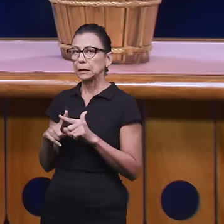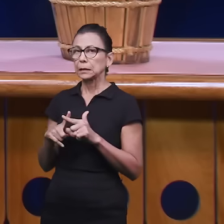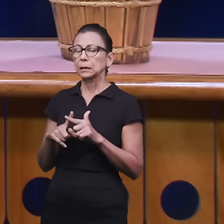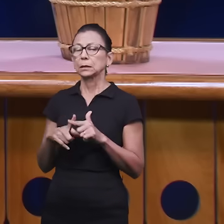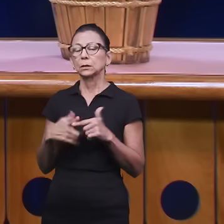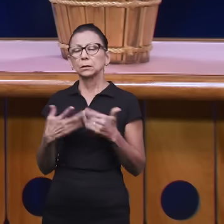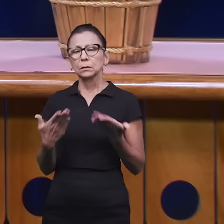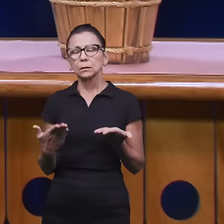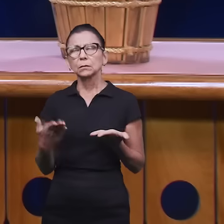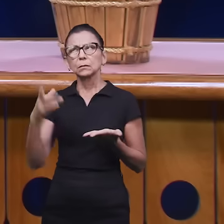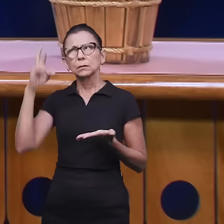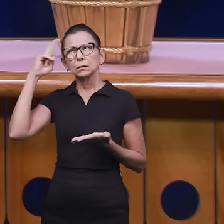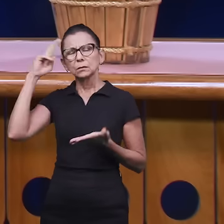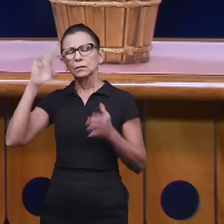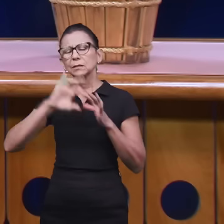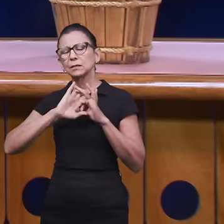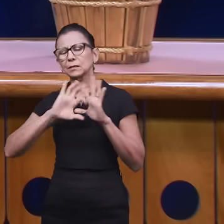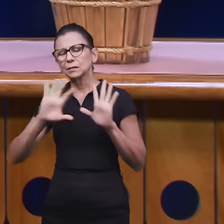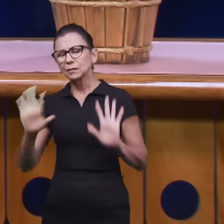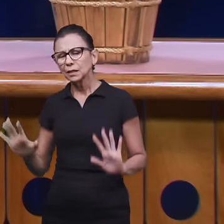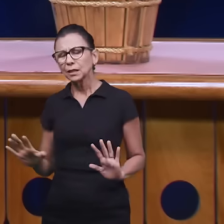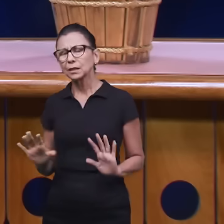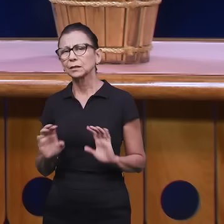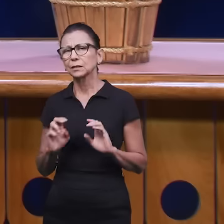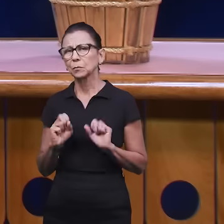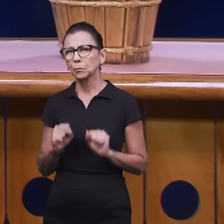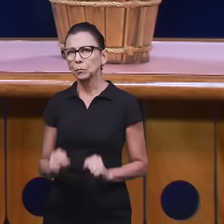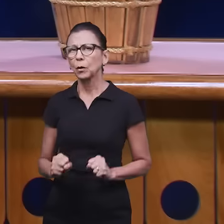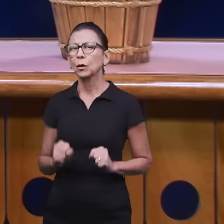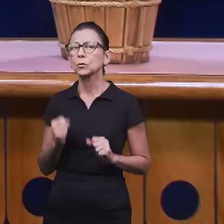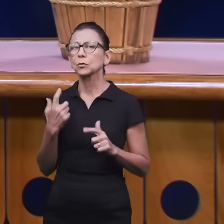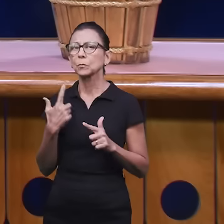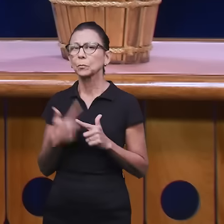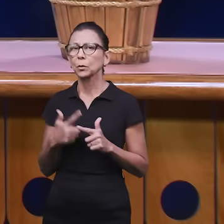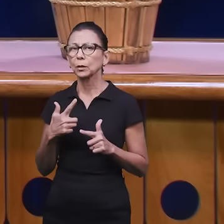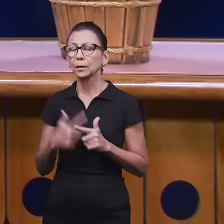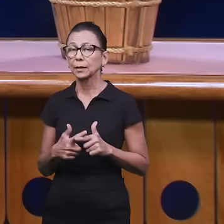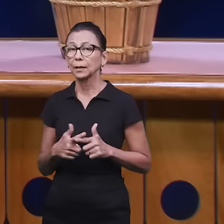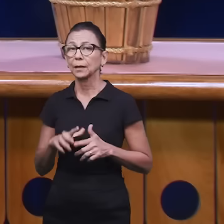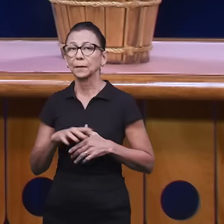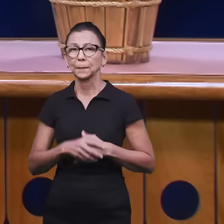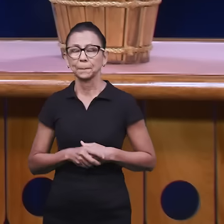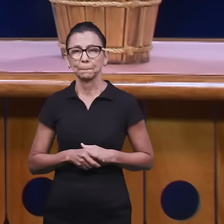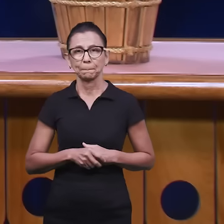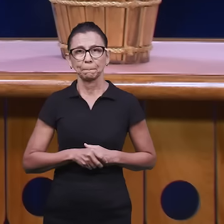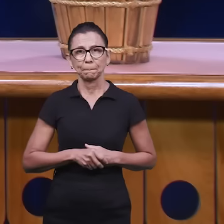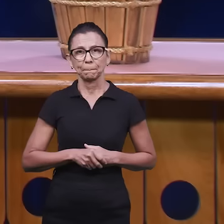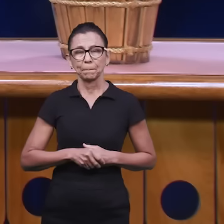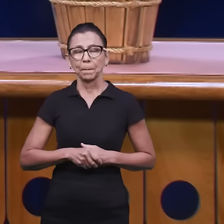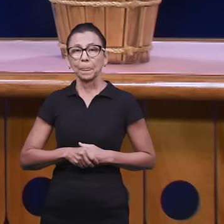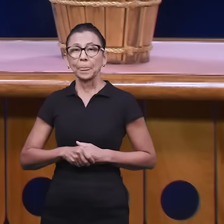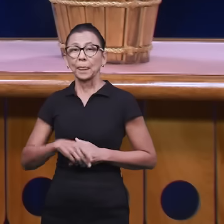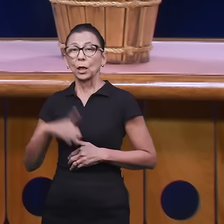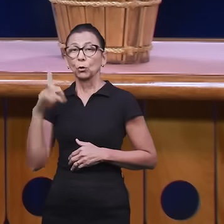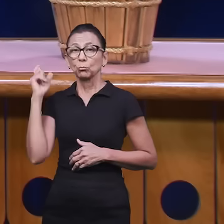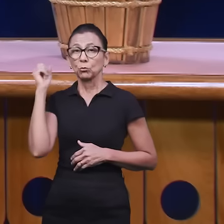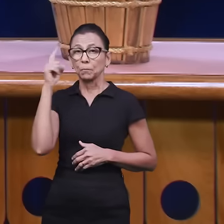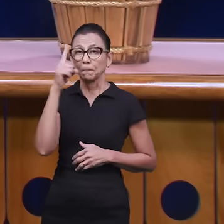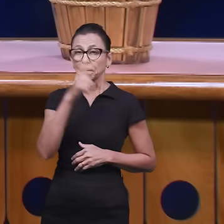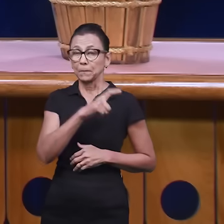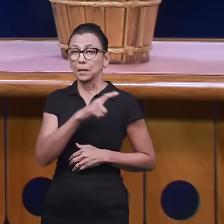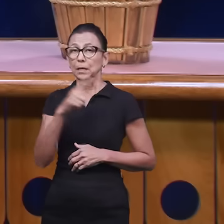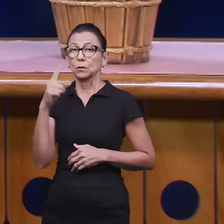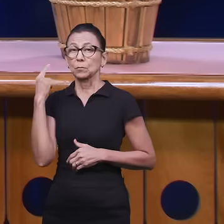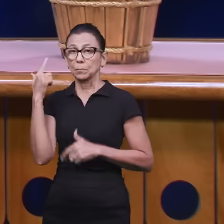igreja, dentro da administração. Isso o Senhor permite, por quê? Porque é o menor, porque o maior, a maior parte, a parte mais